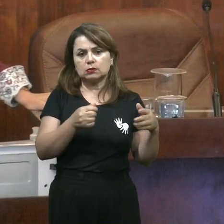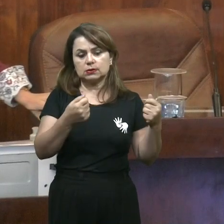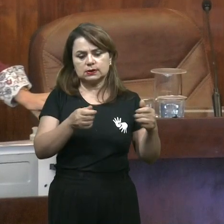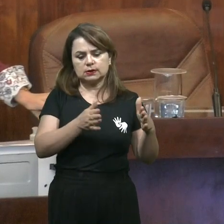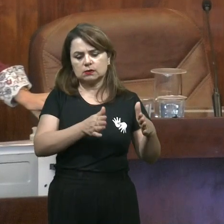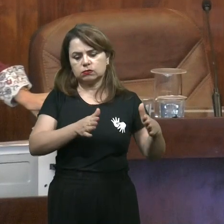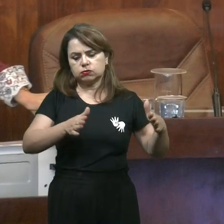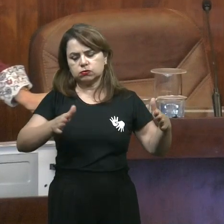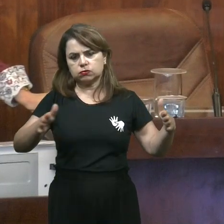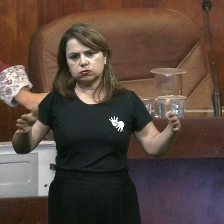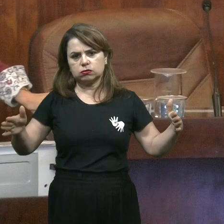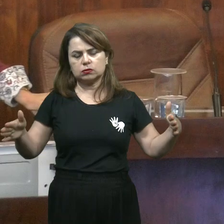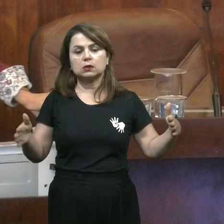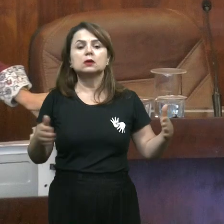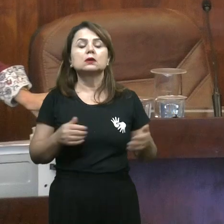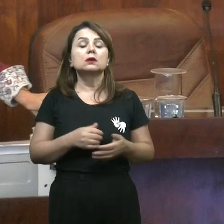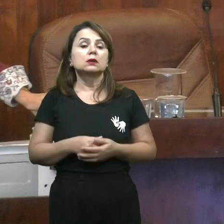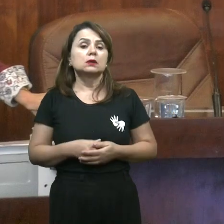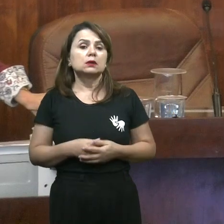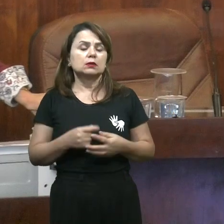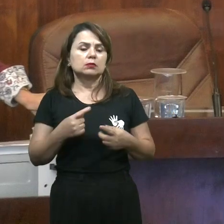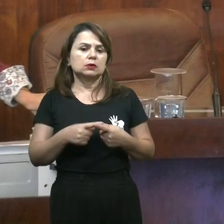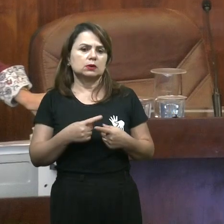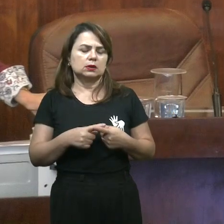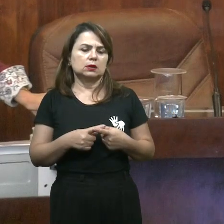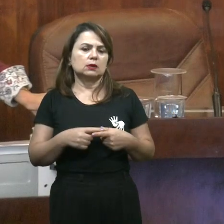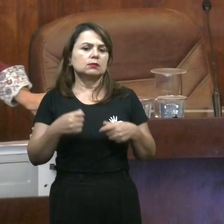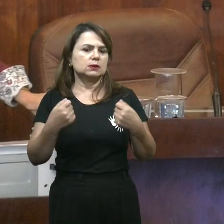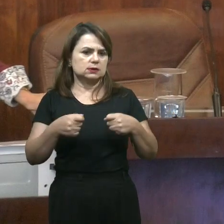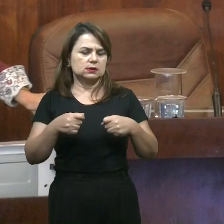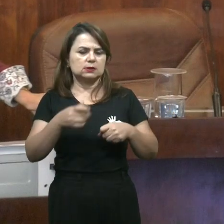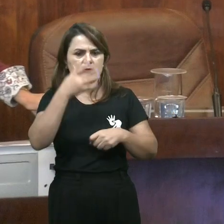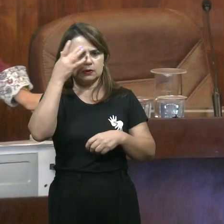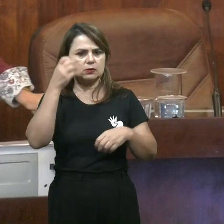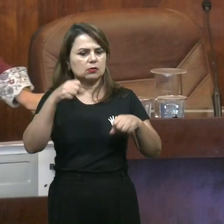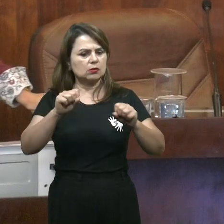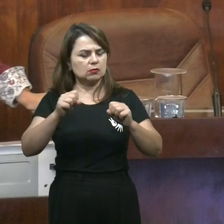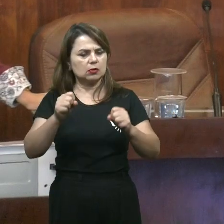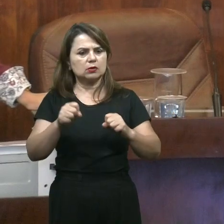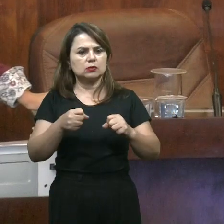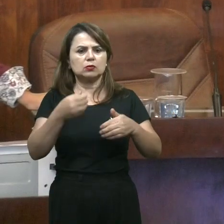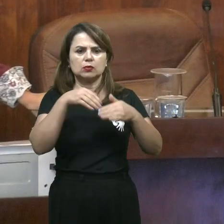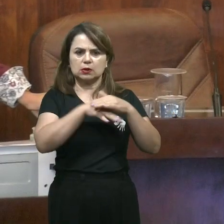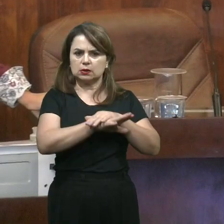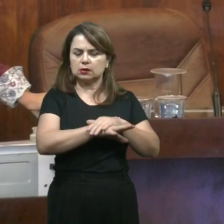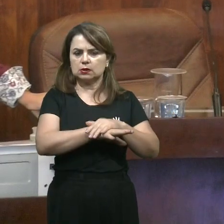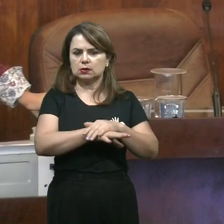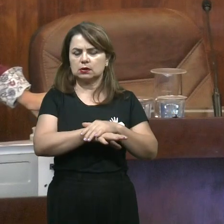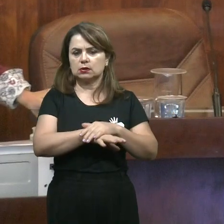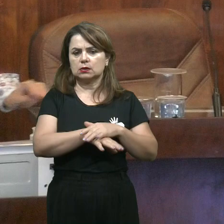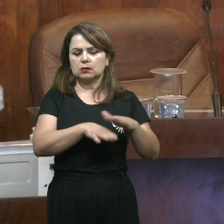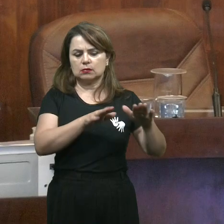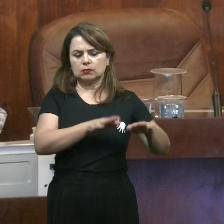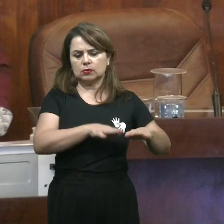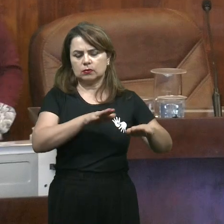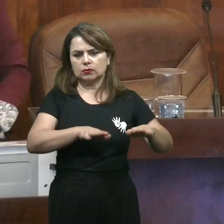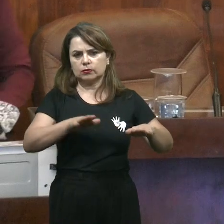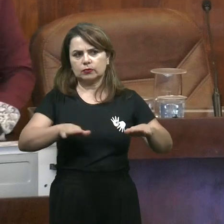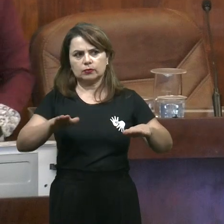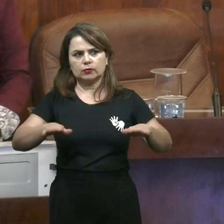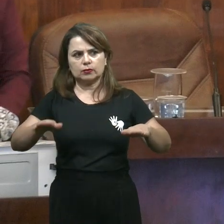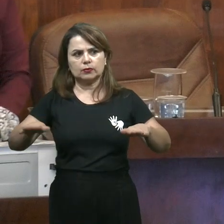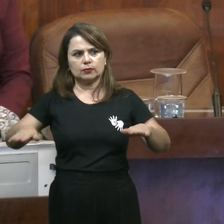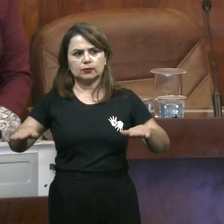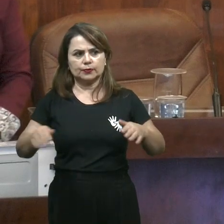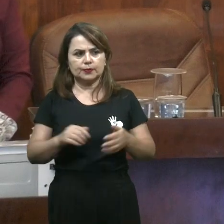quadra anterior, mas que não suporta e a demanda de motocicletas se frequenta naquela região.